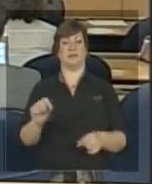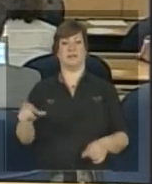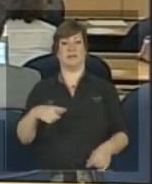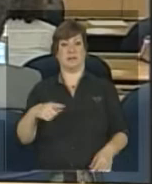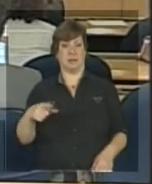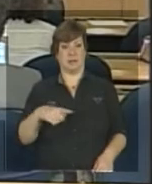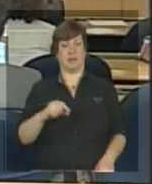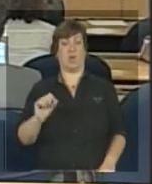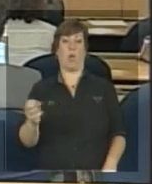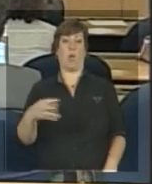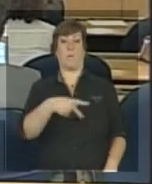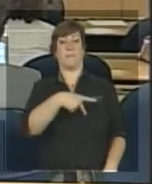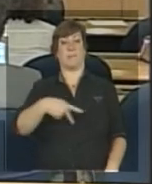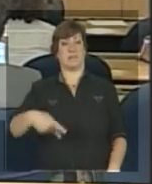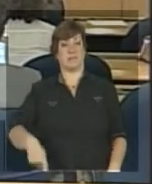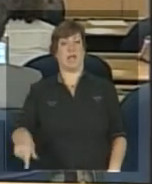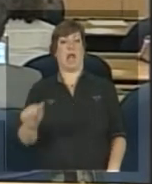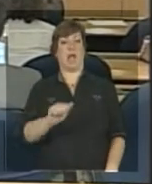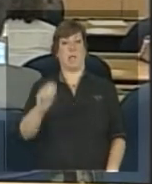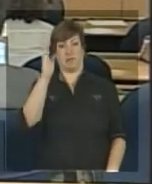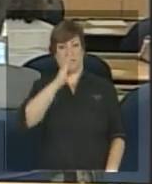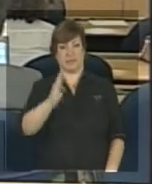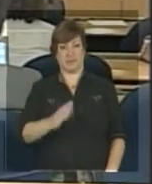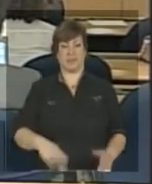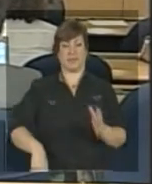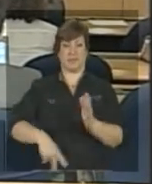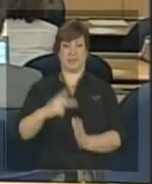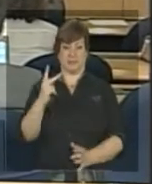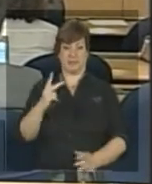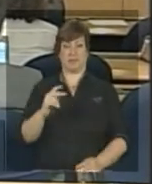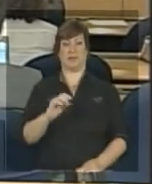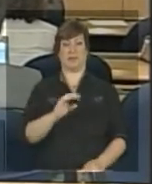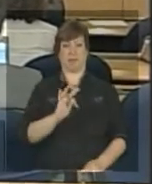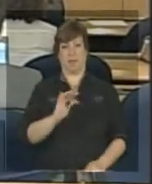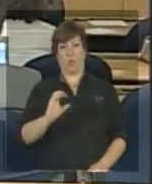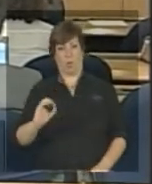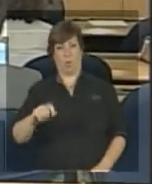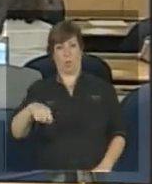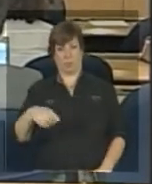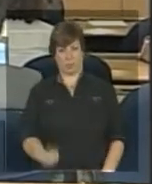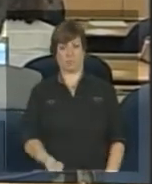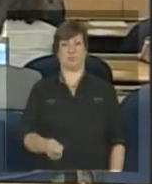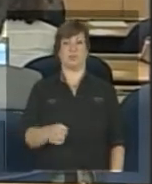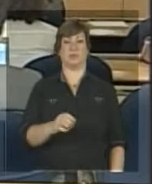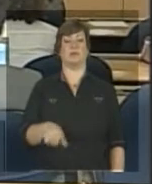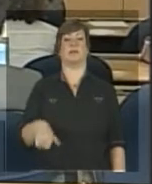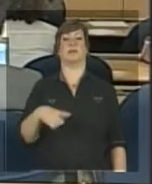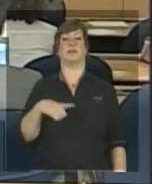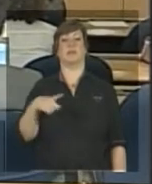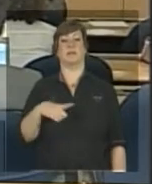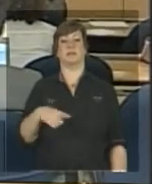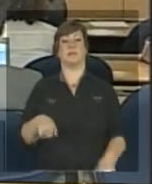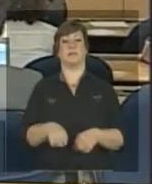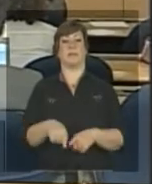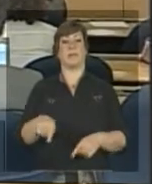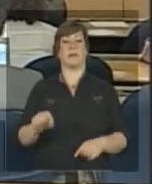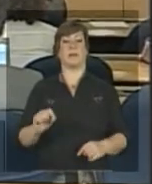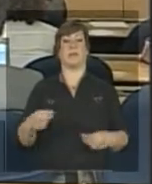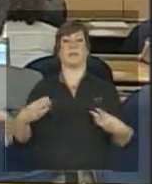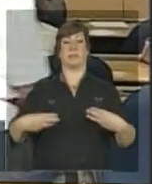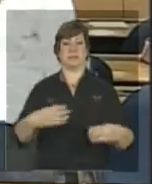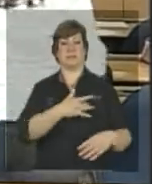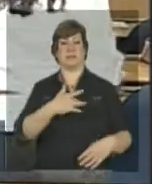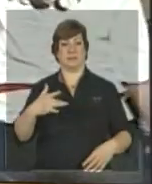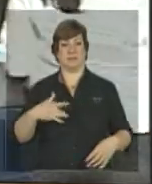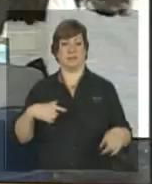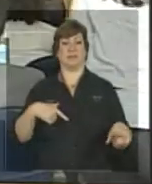Brasileira de Transplante de Órgãos. Grande alegria, porque pela primeira vez o Ministério da Saúde, que coordena o Sistema Nacional de Transplantes e